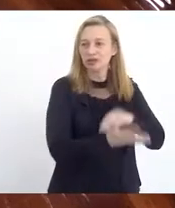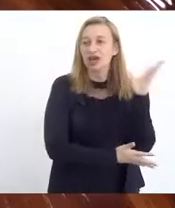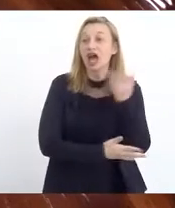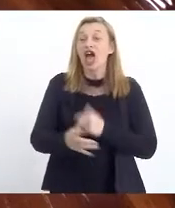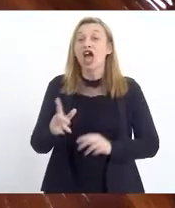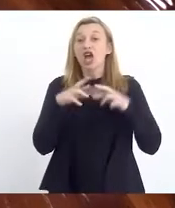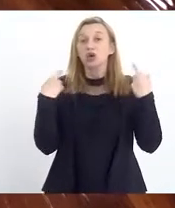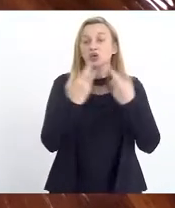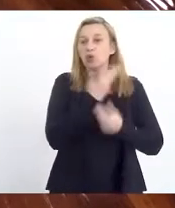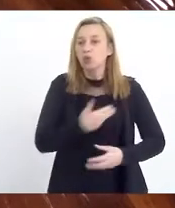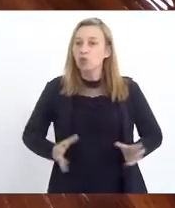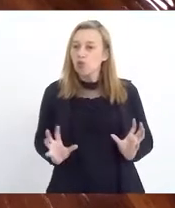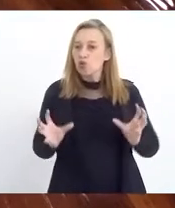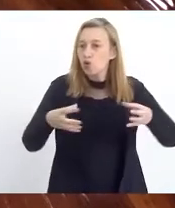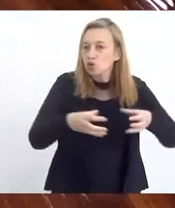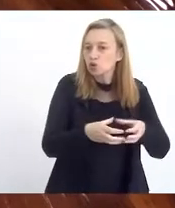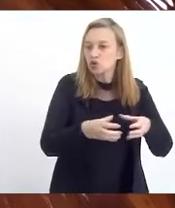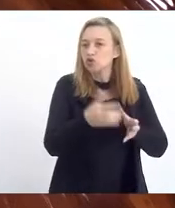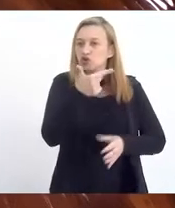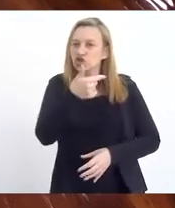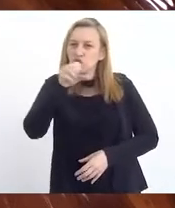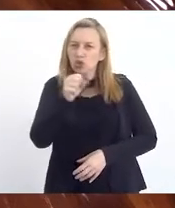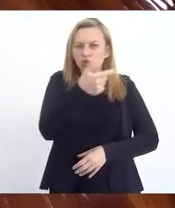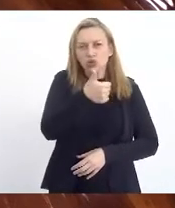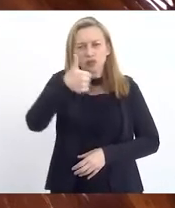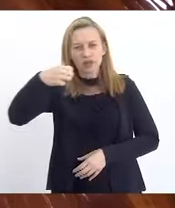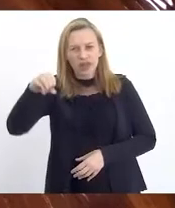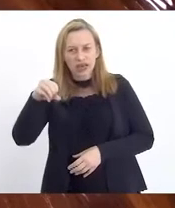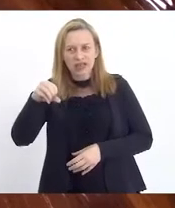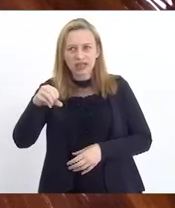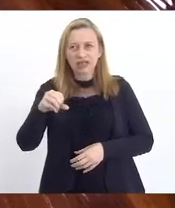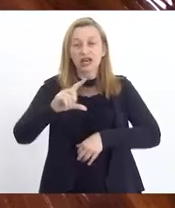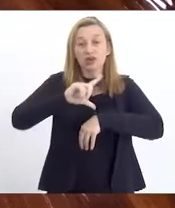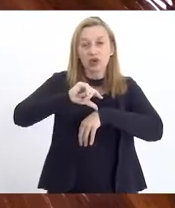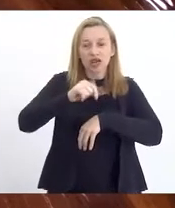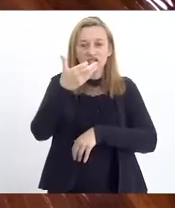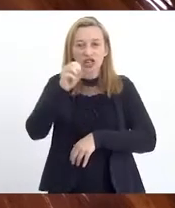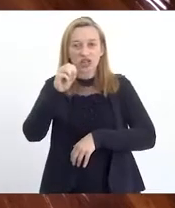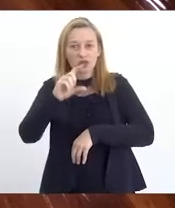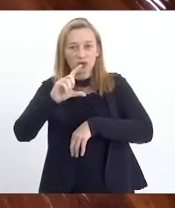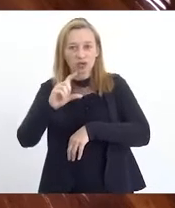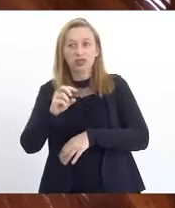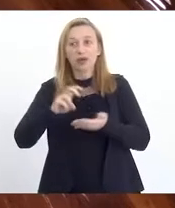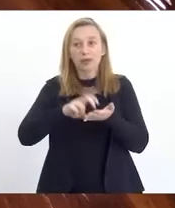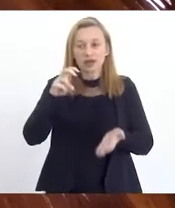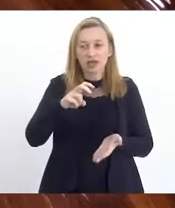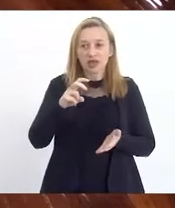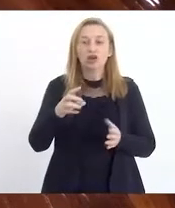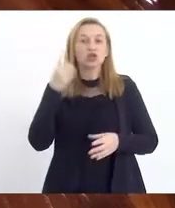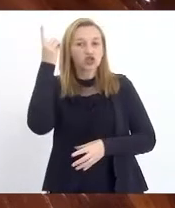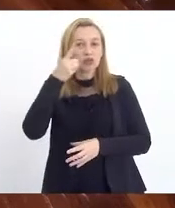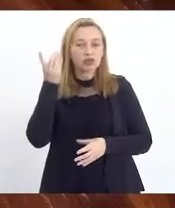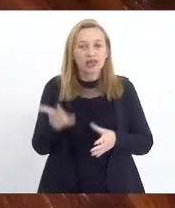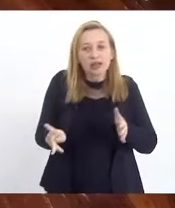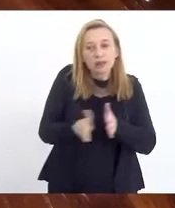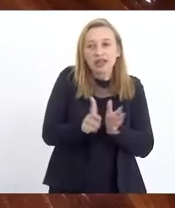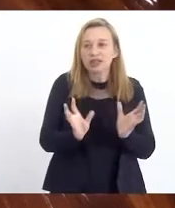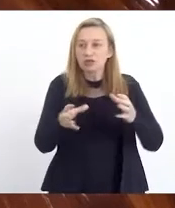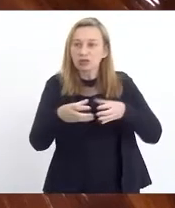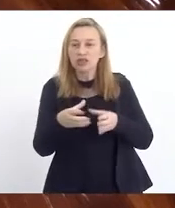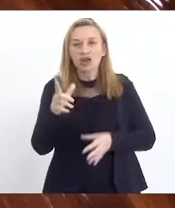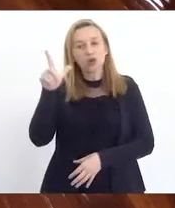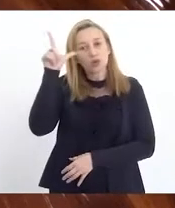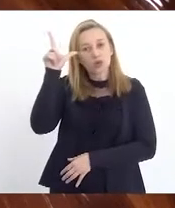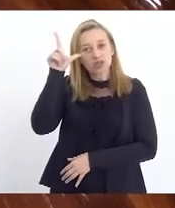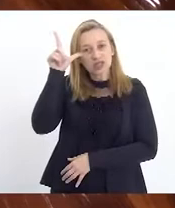Audiência pública conjunta, dia 28/10, às 10 horas da manhã. Deputados efetivos da comissão, Lucinha,